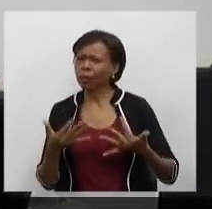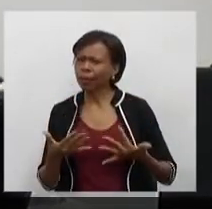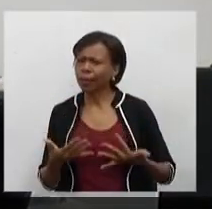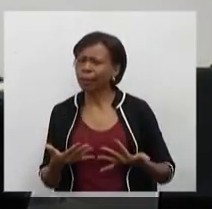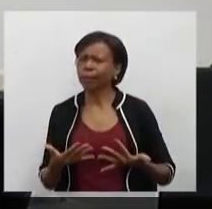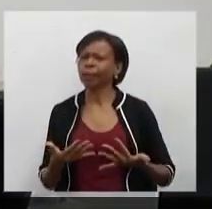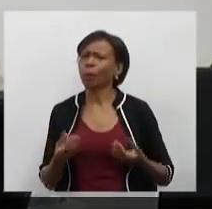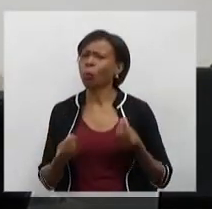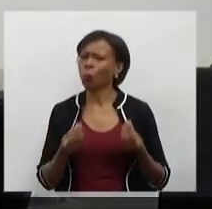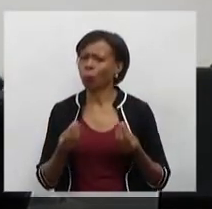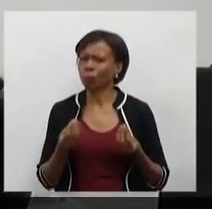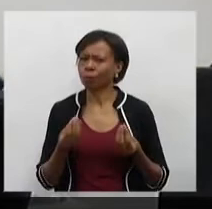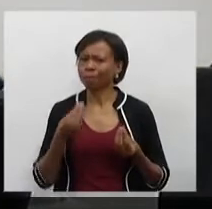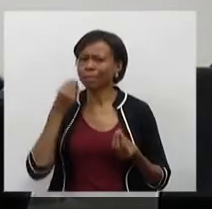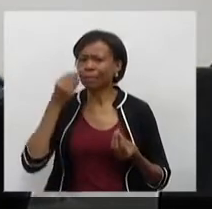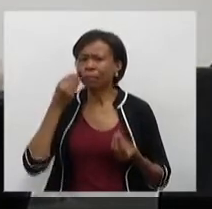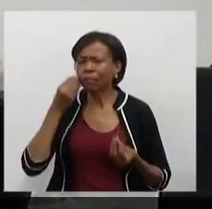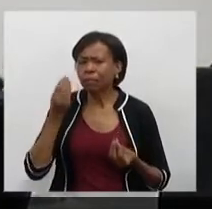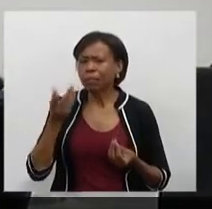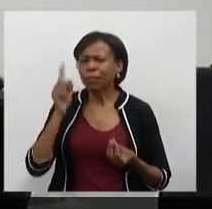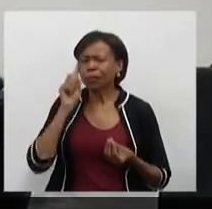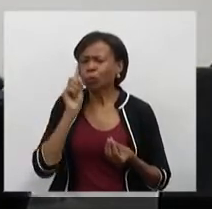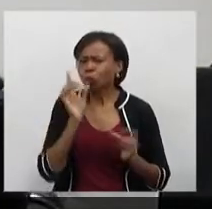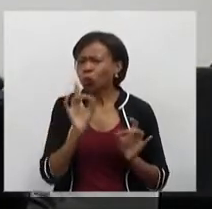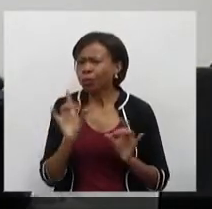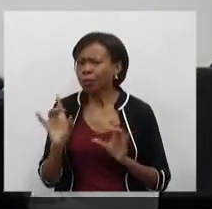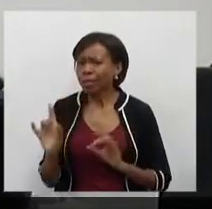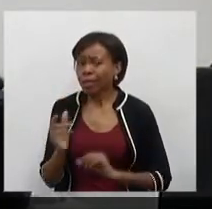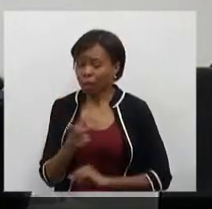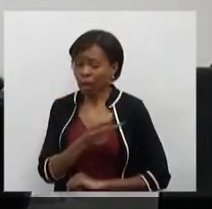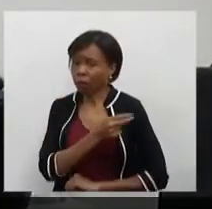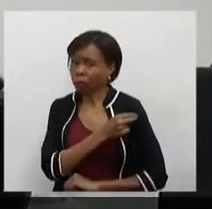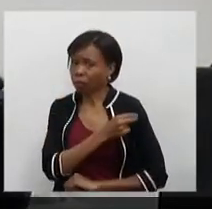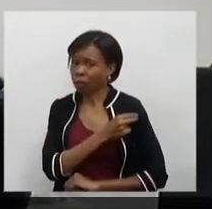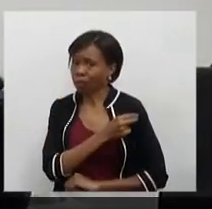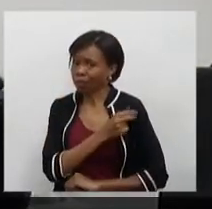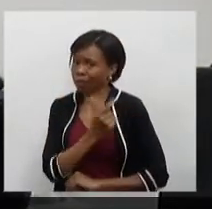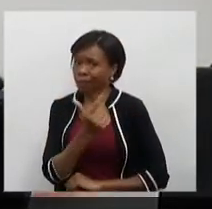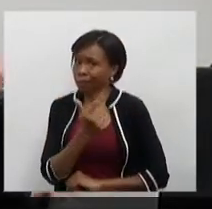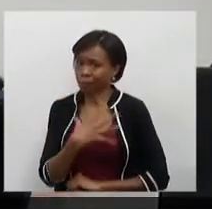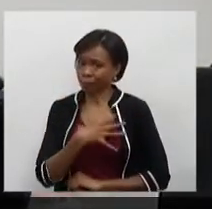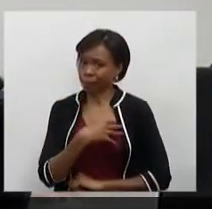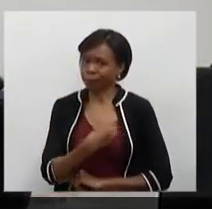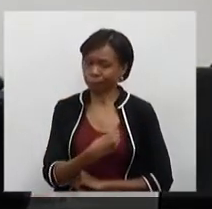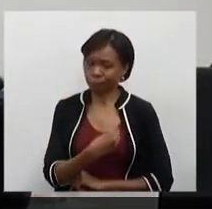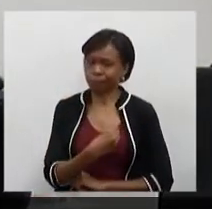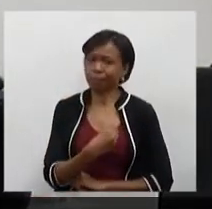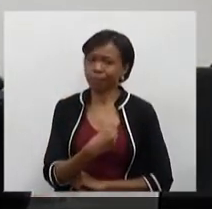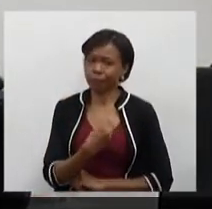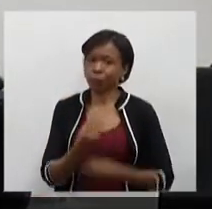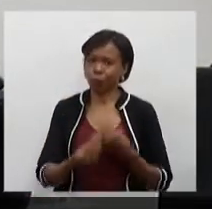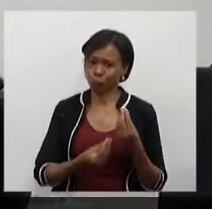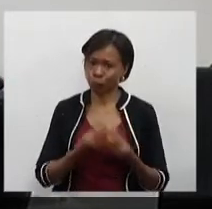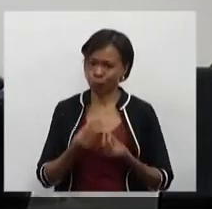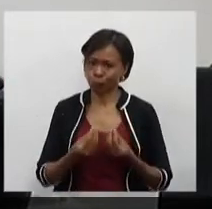dia, sem ter a vacina e também com as agruras advindas aí, né, do nosso sistema de